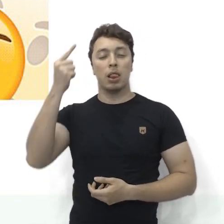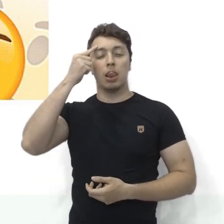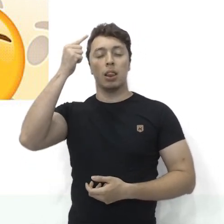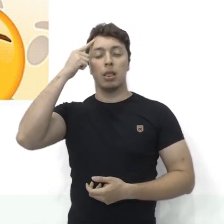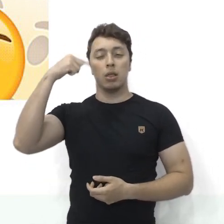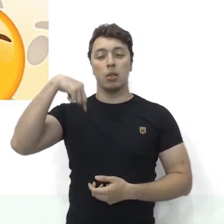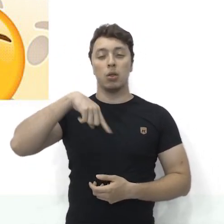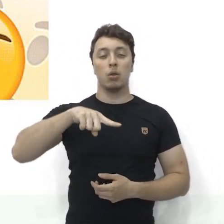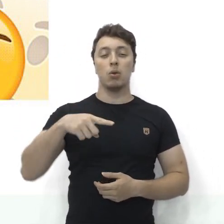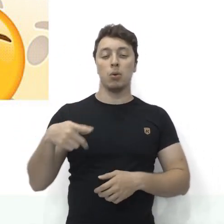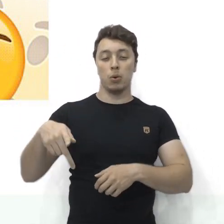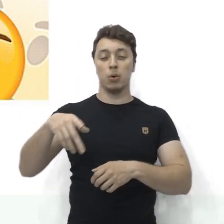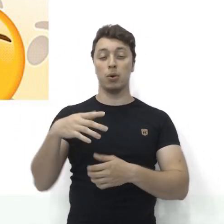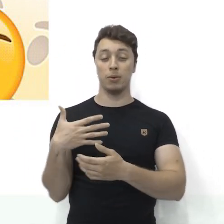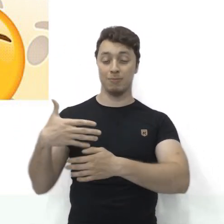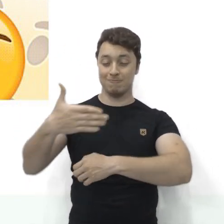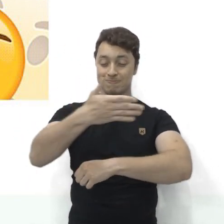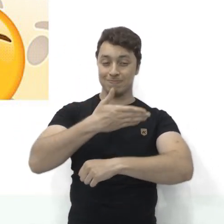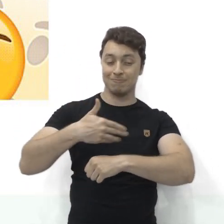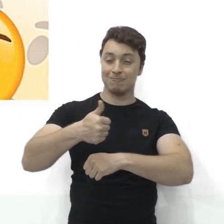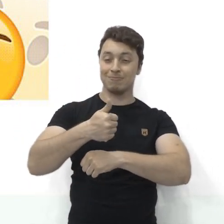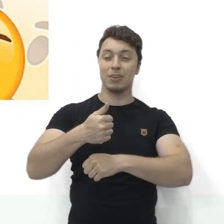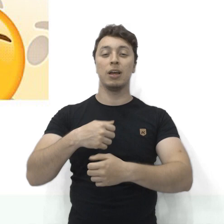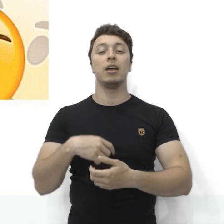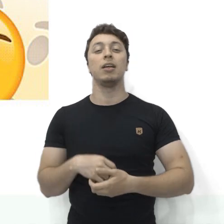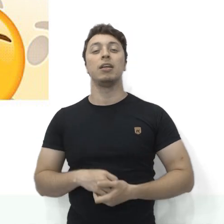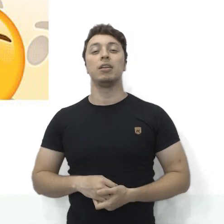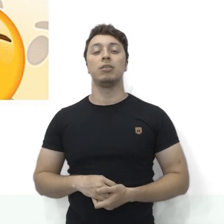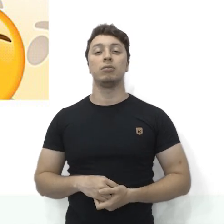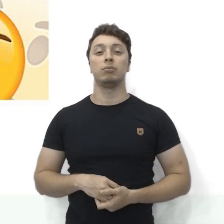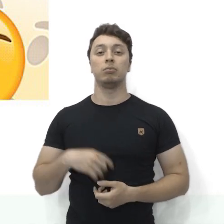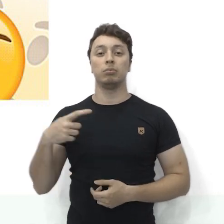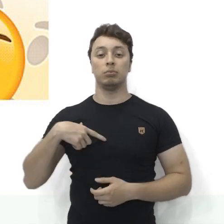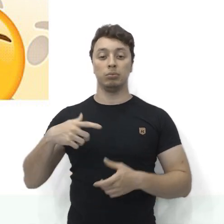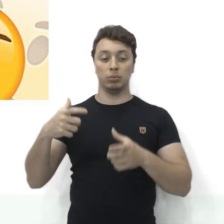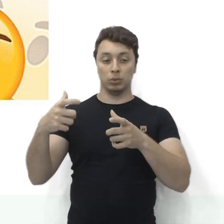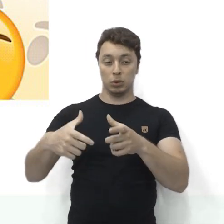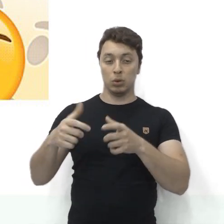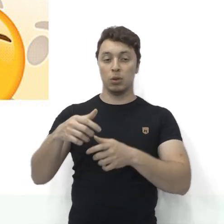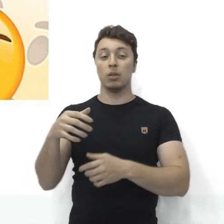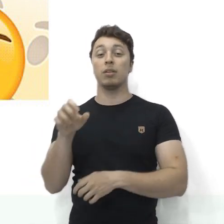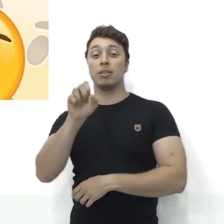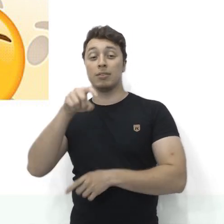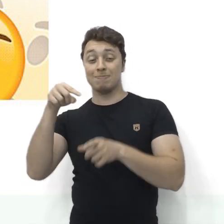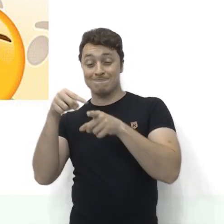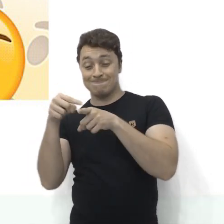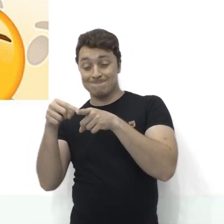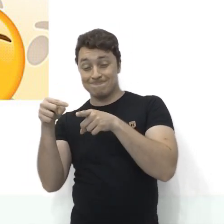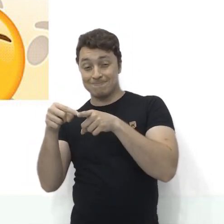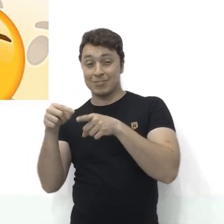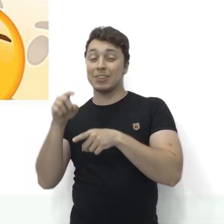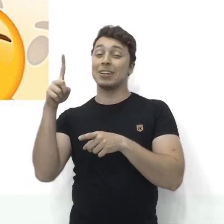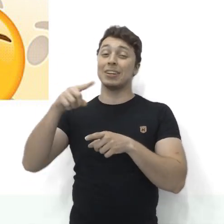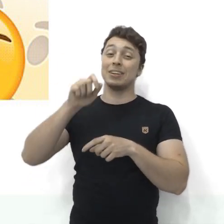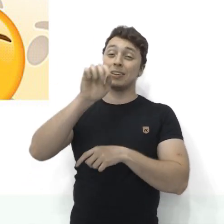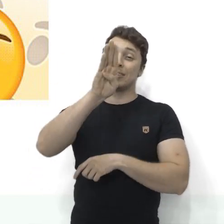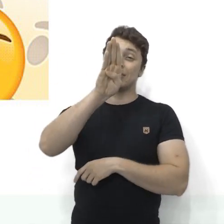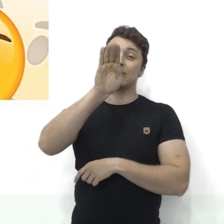Parque Ambiental São Francisco, que fica no bairro São Francisco, em Caruaru.